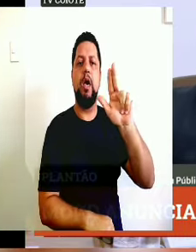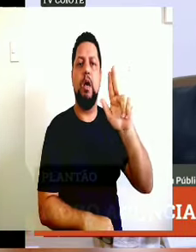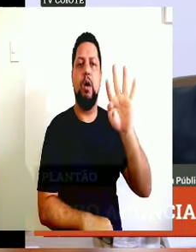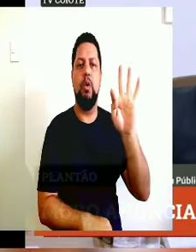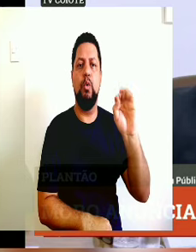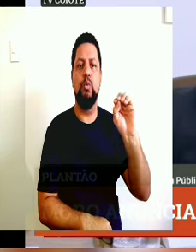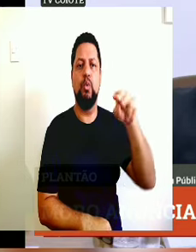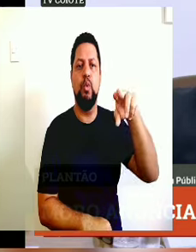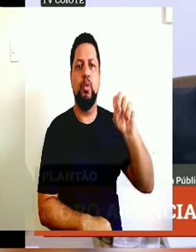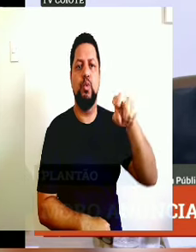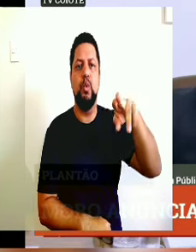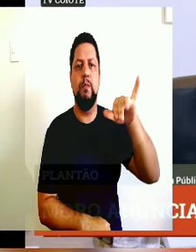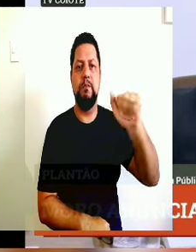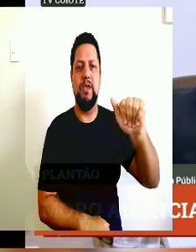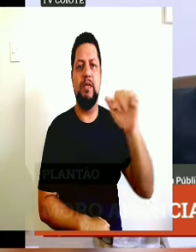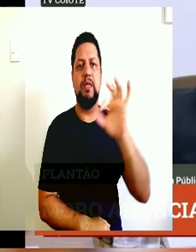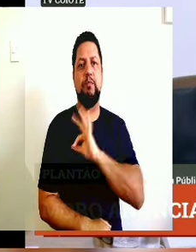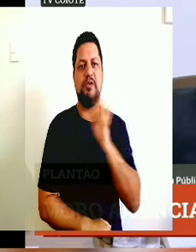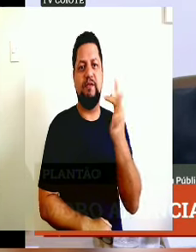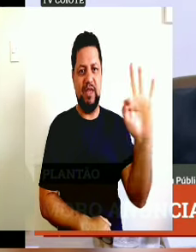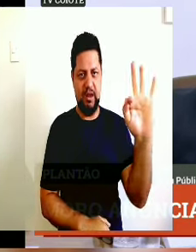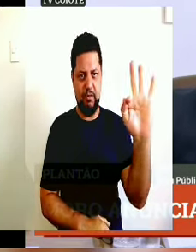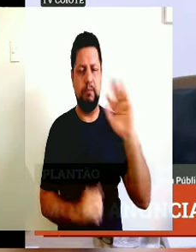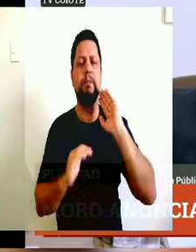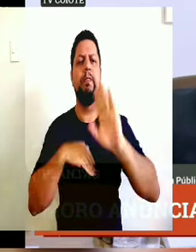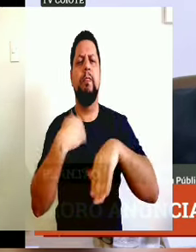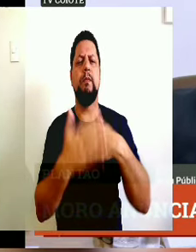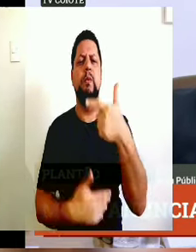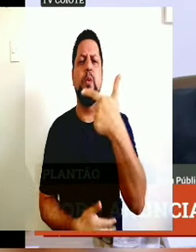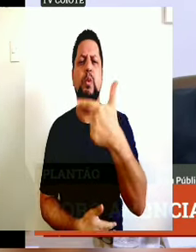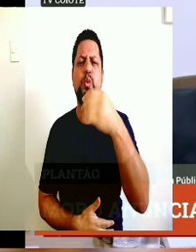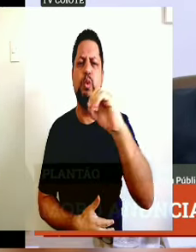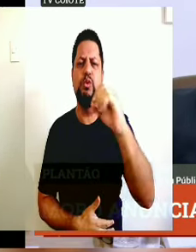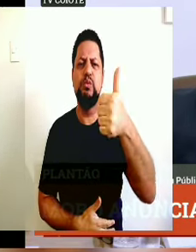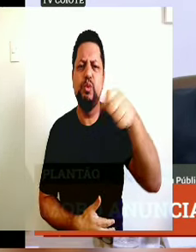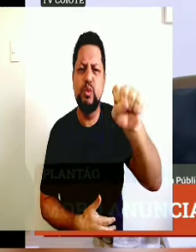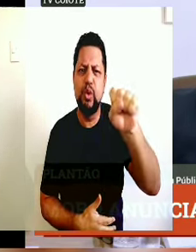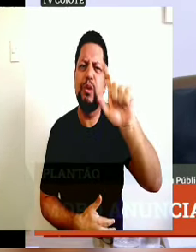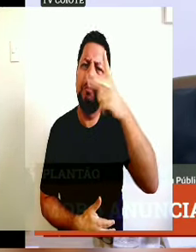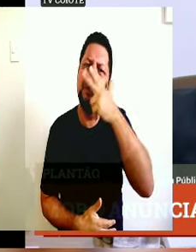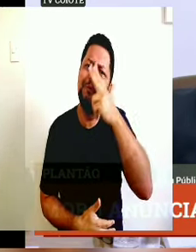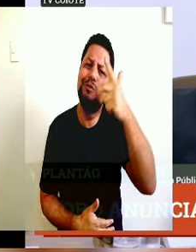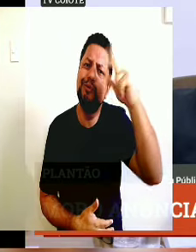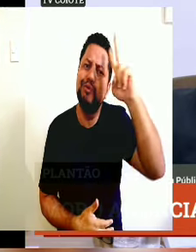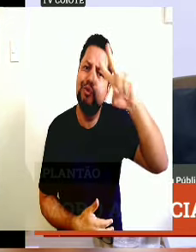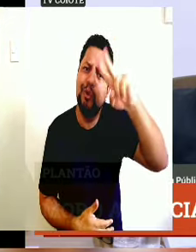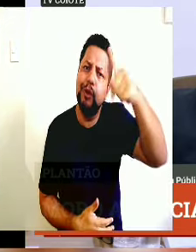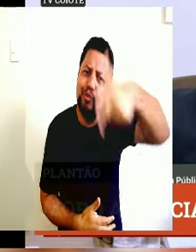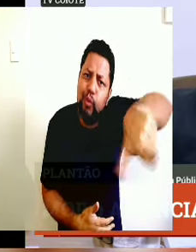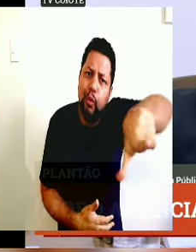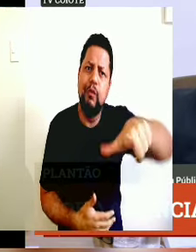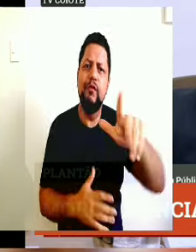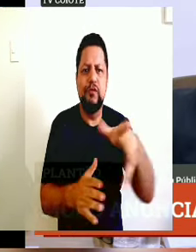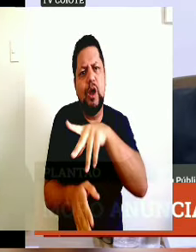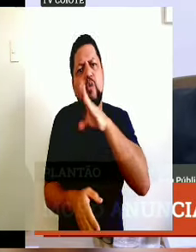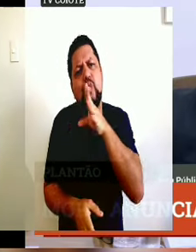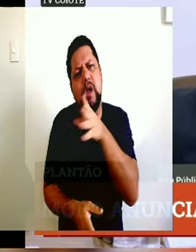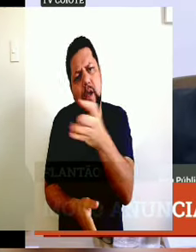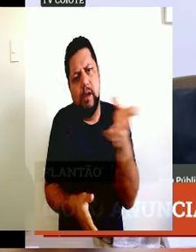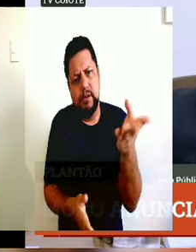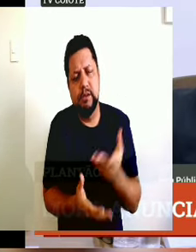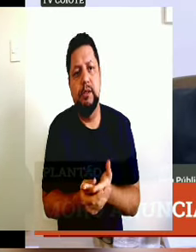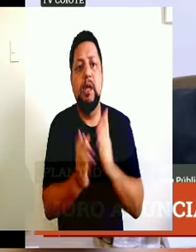organizações de controle. Final de 2018, isso é uma história um pouco repetida, eu recebi